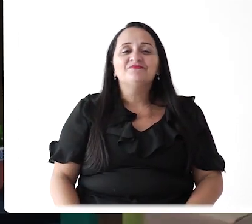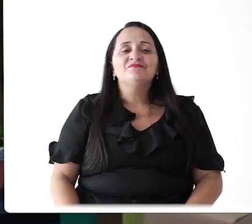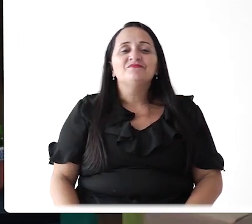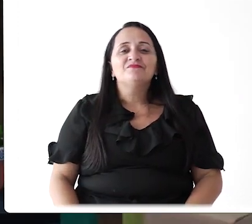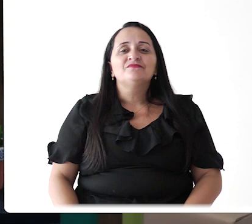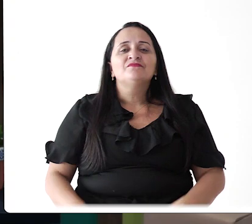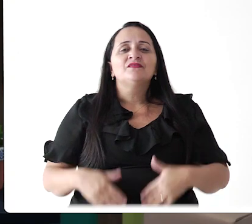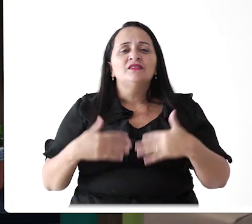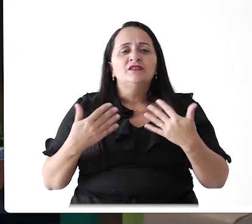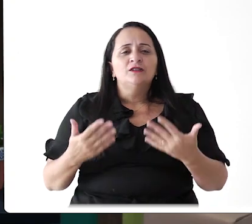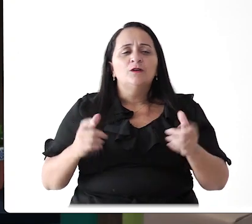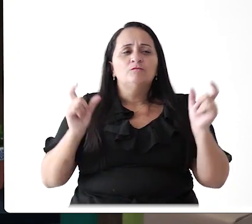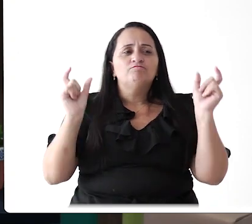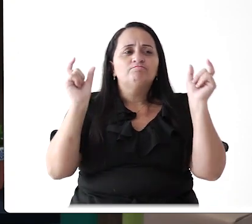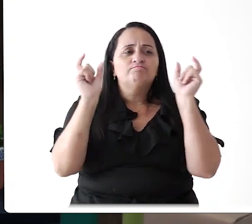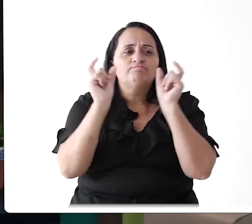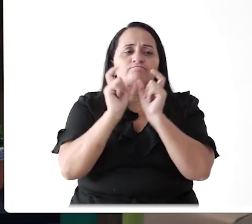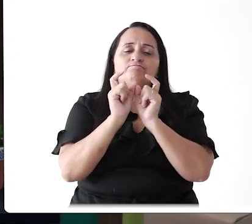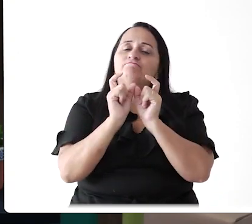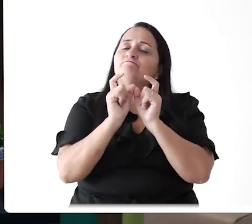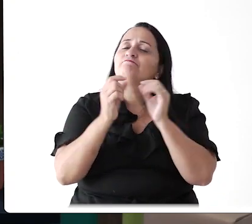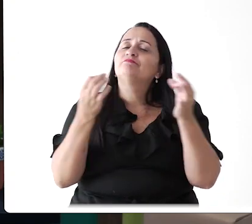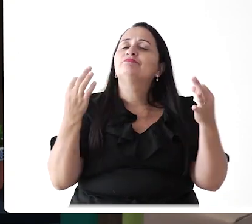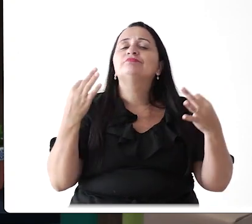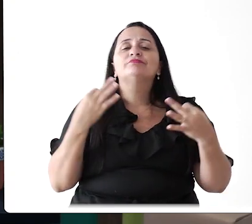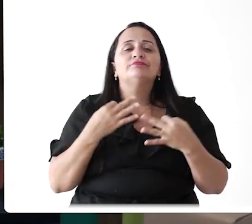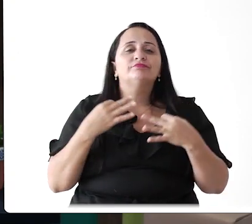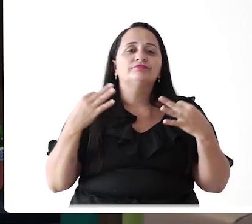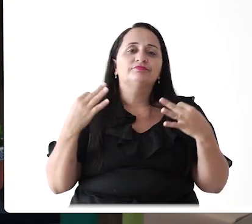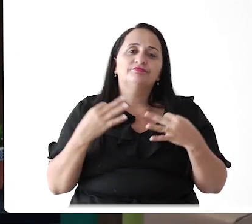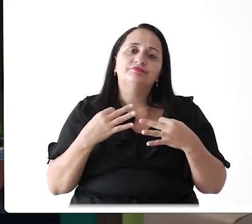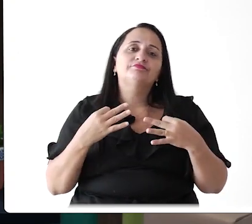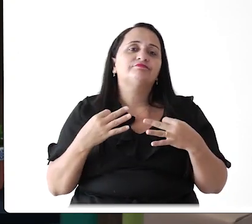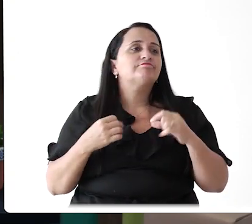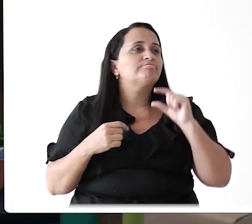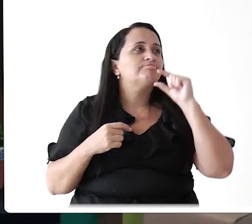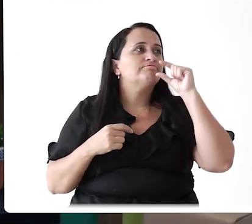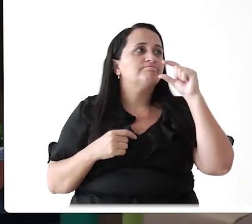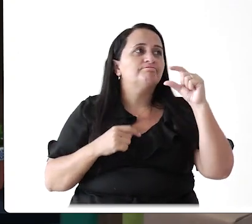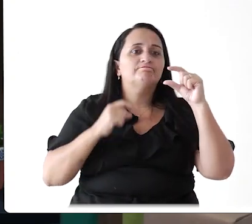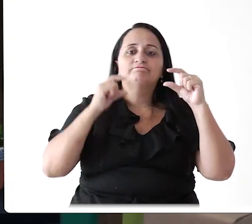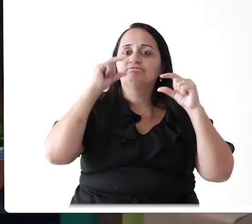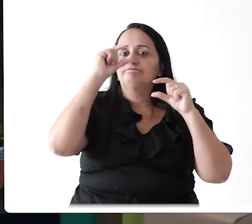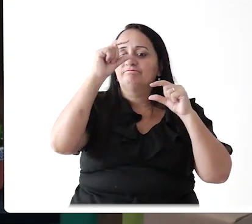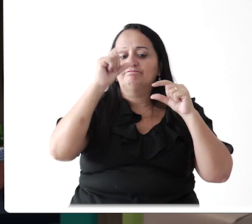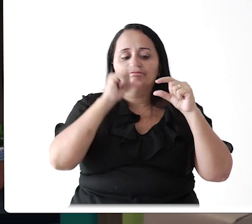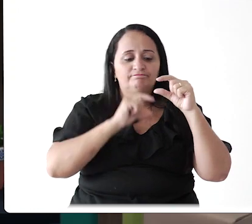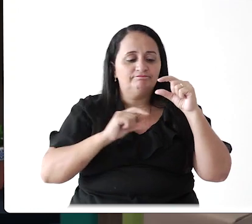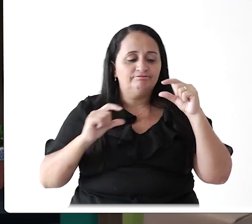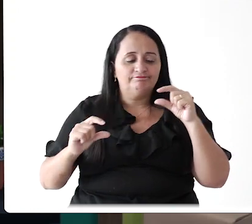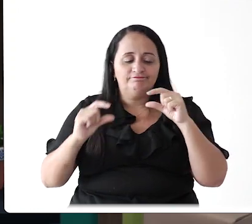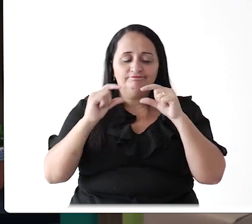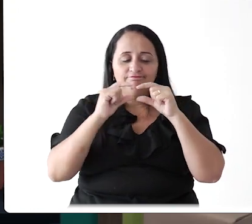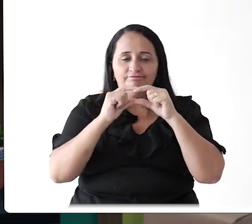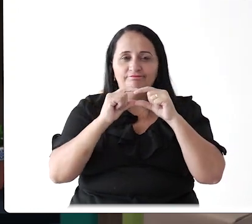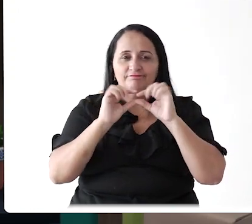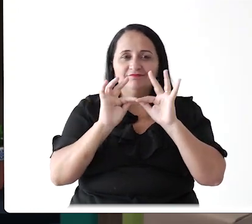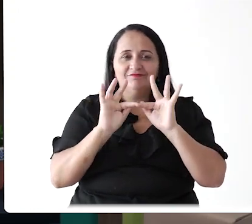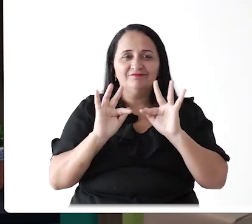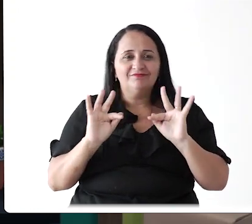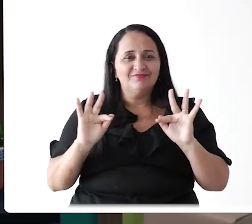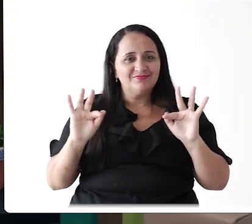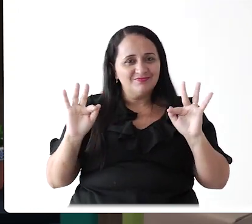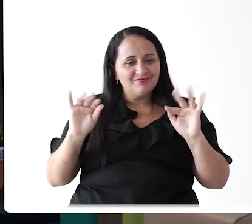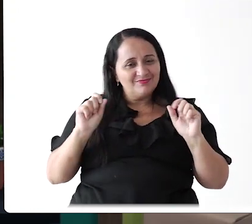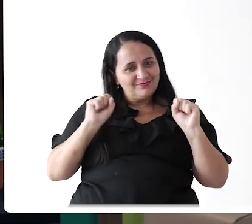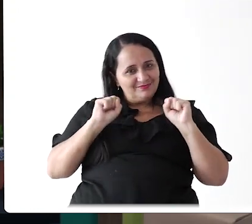como encaixe perfeito de peças de quebra-cabeça, as palavras desses conectivos podem ser